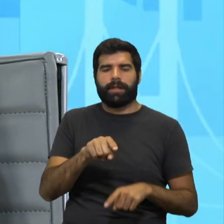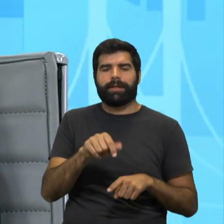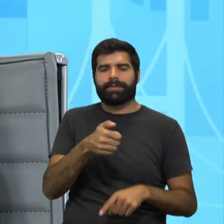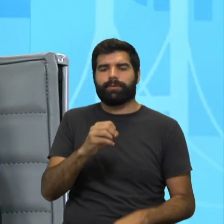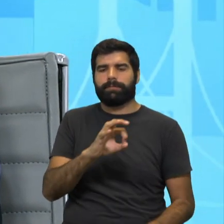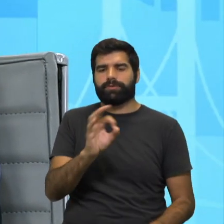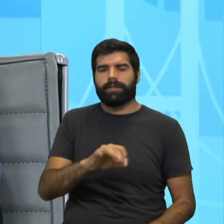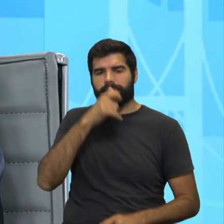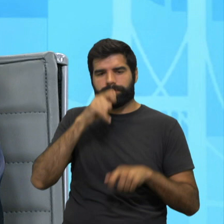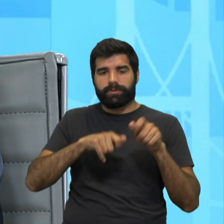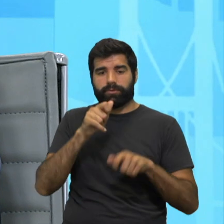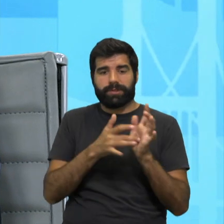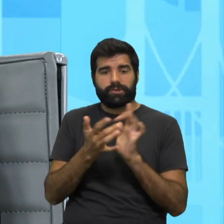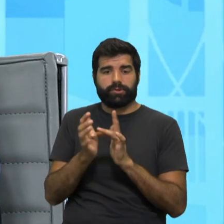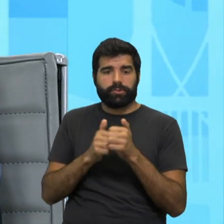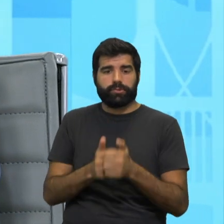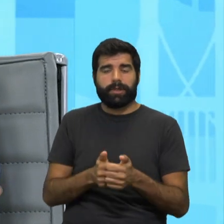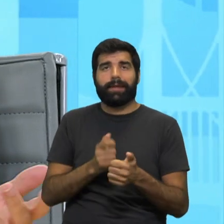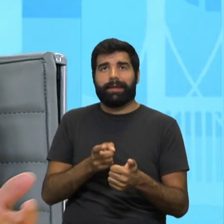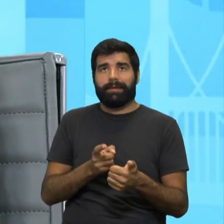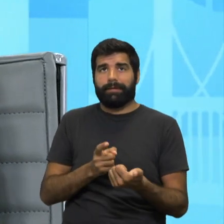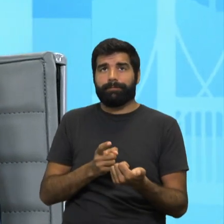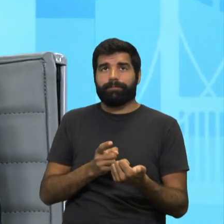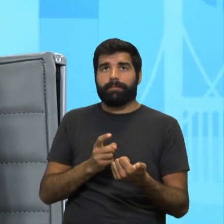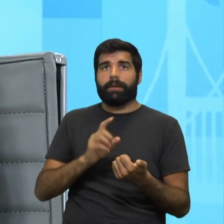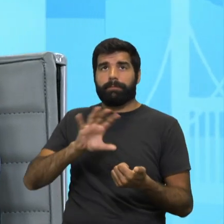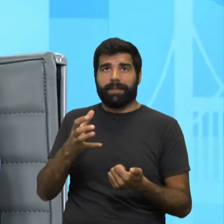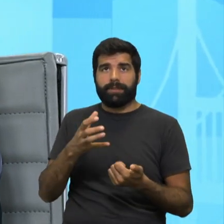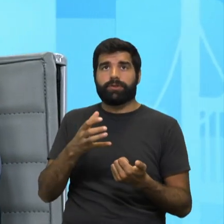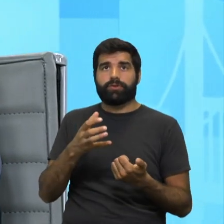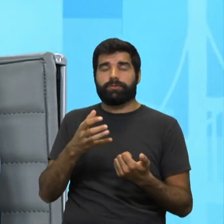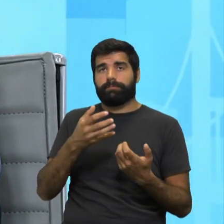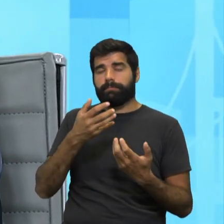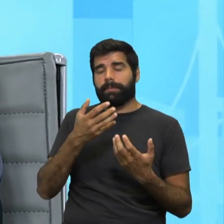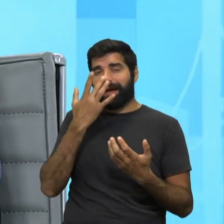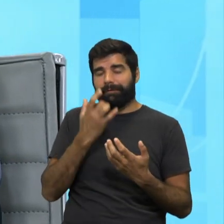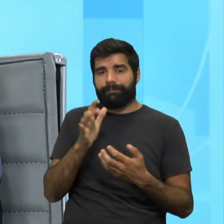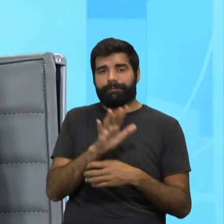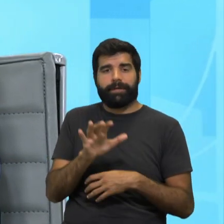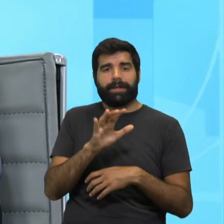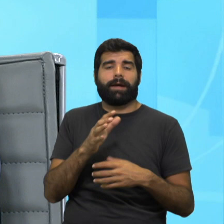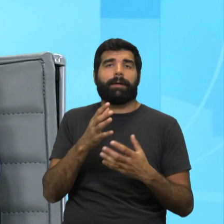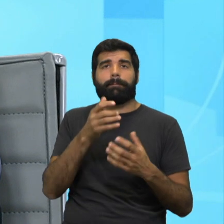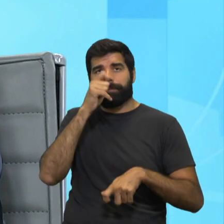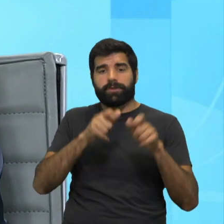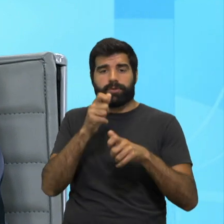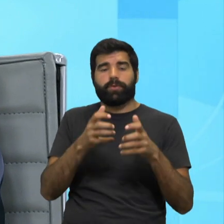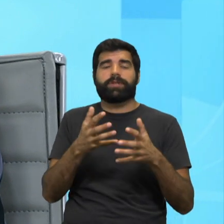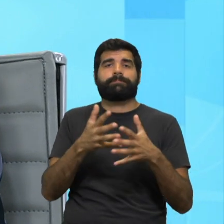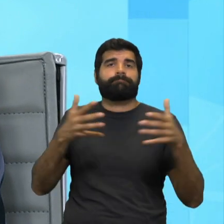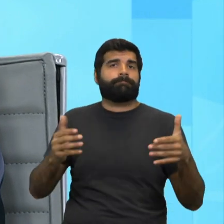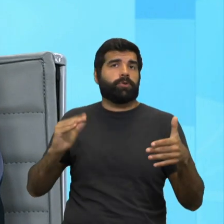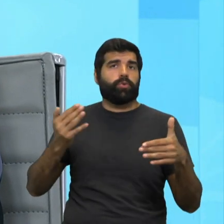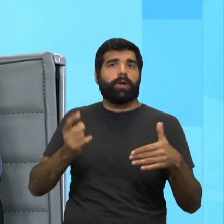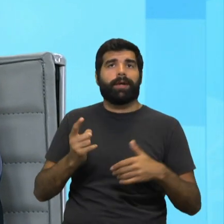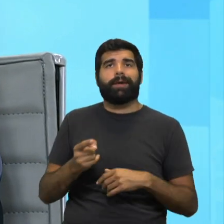50% da população é cristã e é, de facto, é um dos países mais populosos da África e, portanto, é um país onde a comunidade cristã